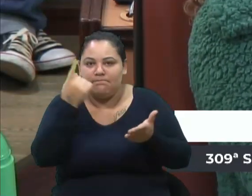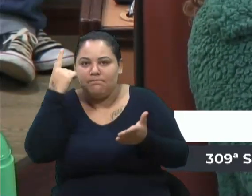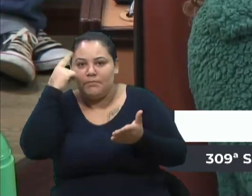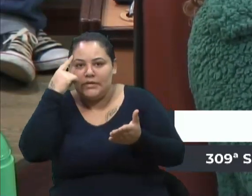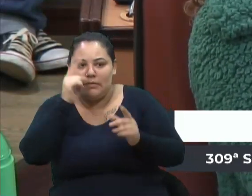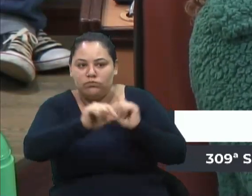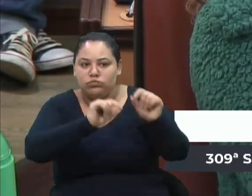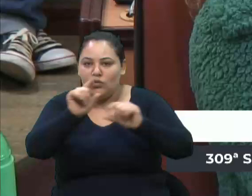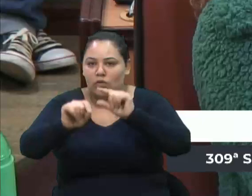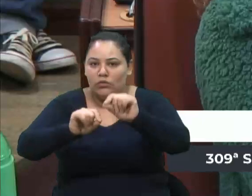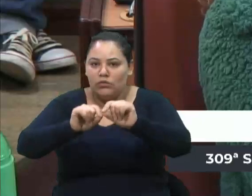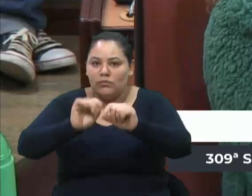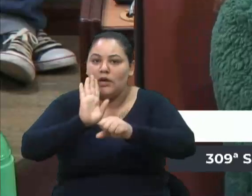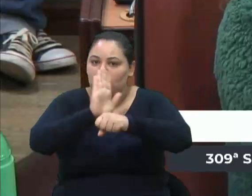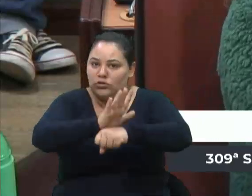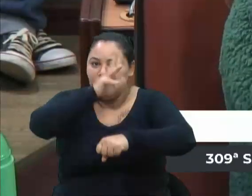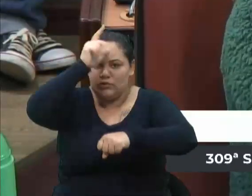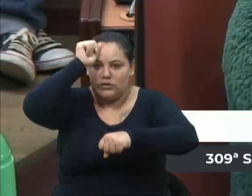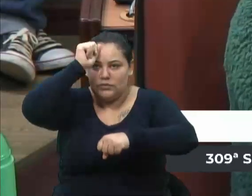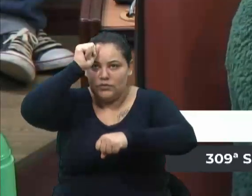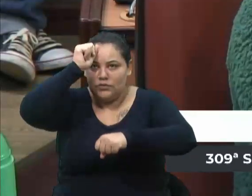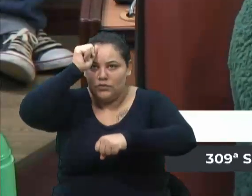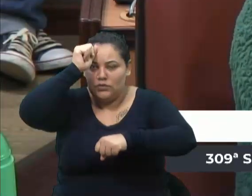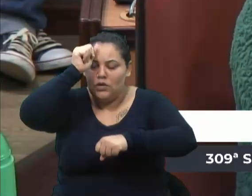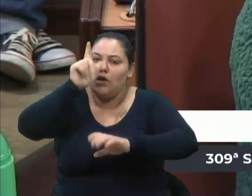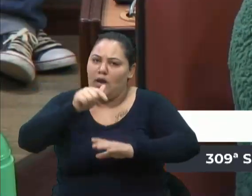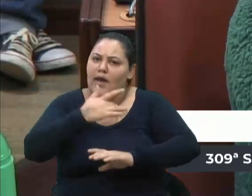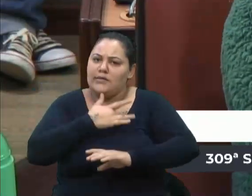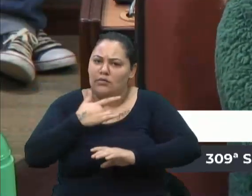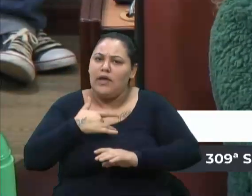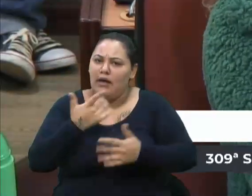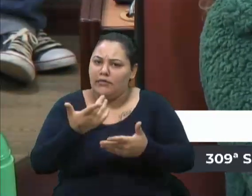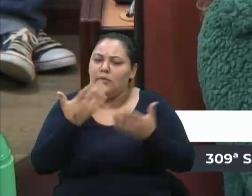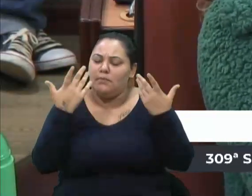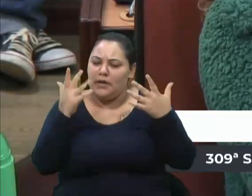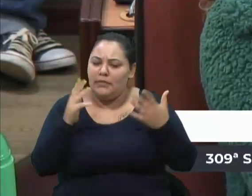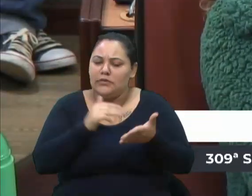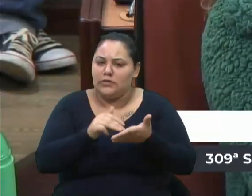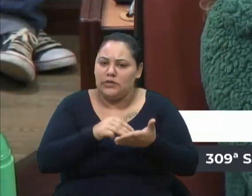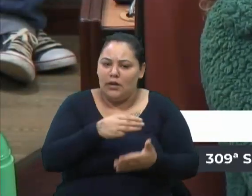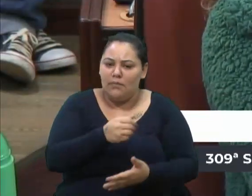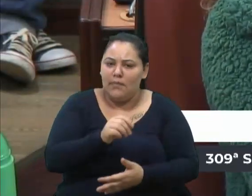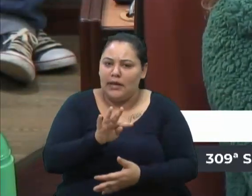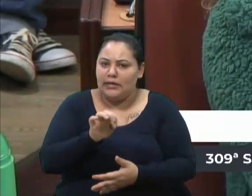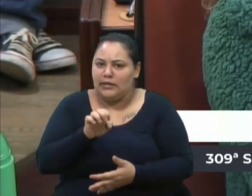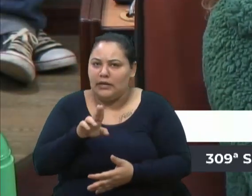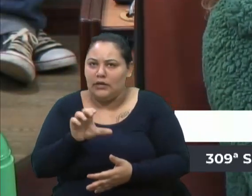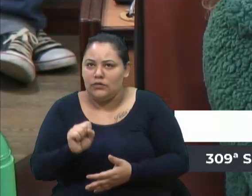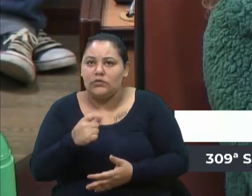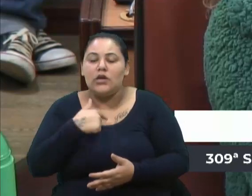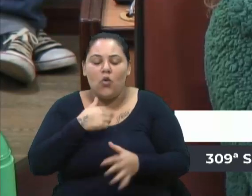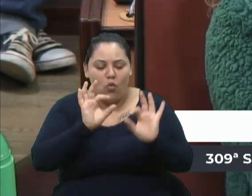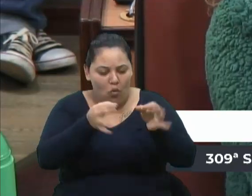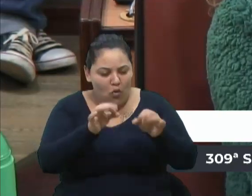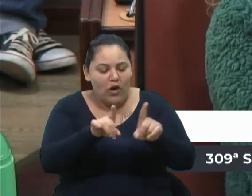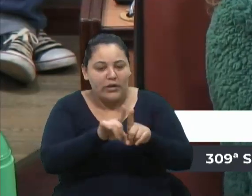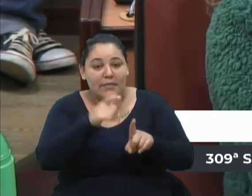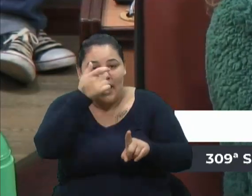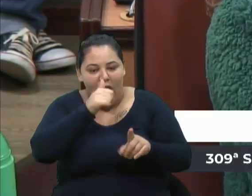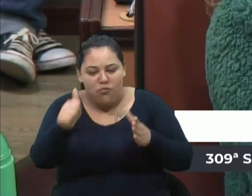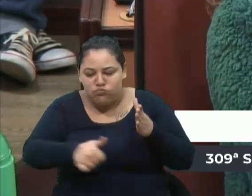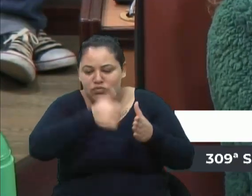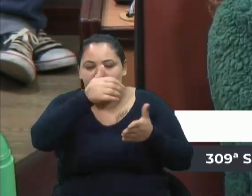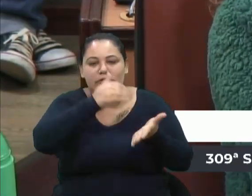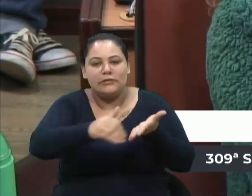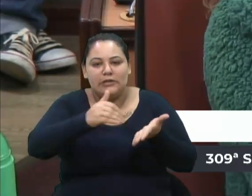onerar menos o município e eu acho que isso é salutar Então parabéns ao Mateus concordo com o senhor acho que é um dos melhores secretários do governo de ló